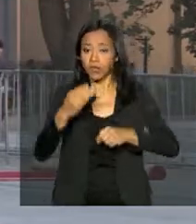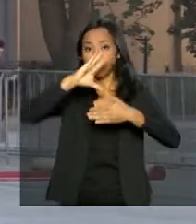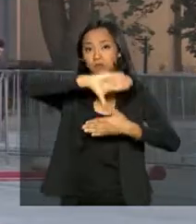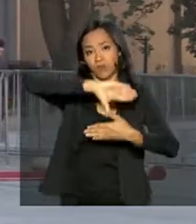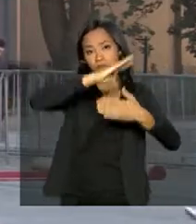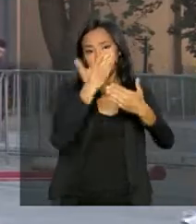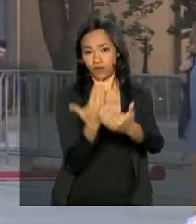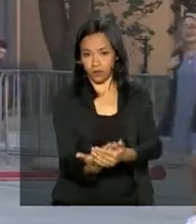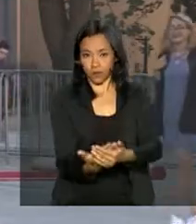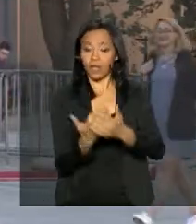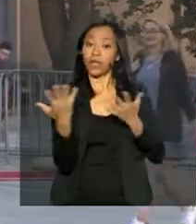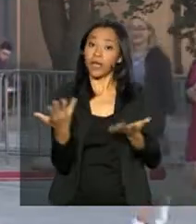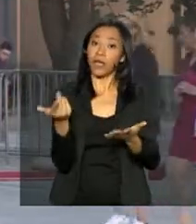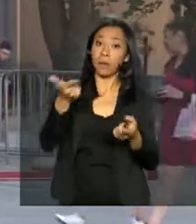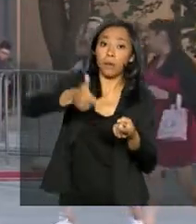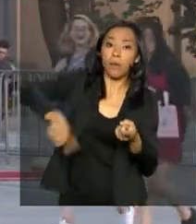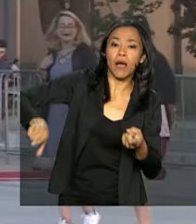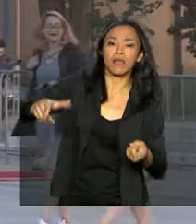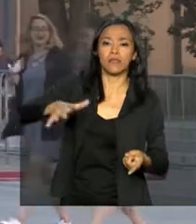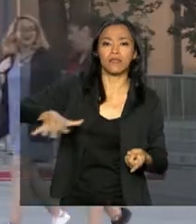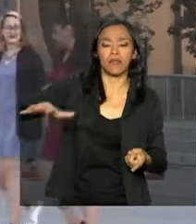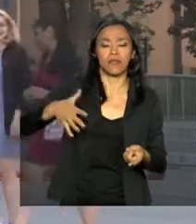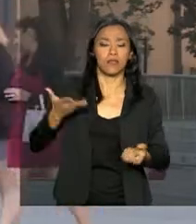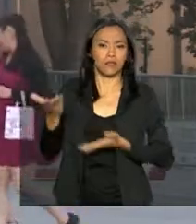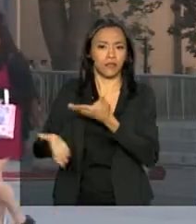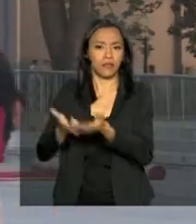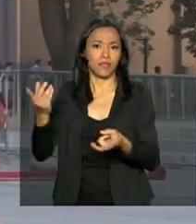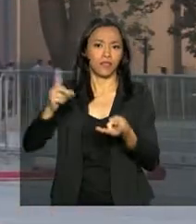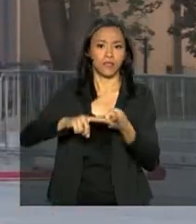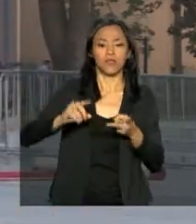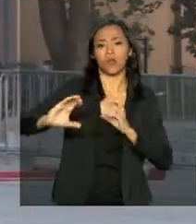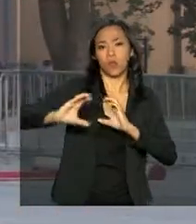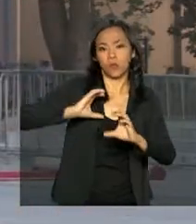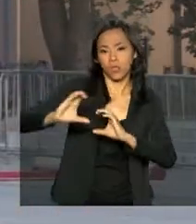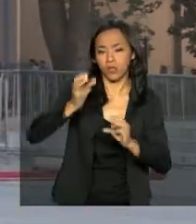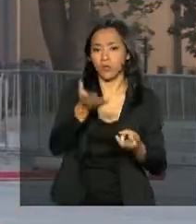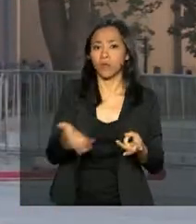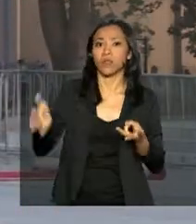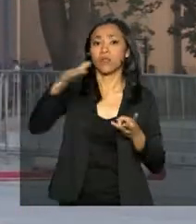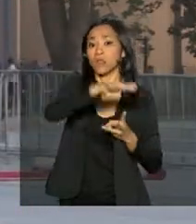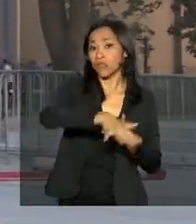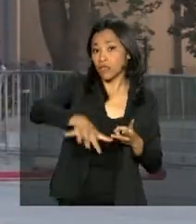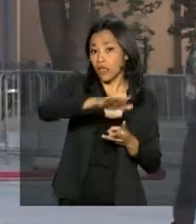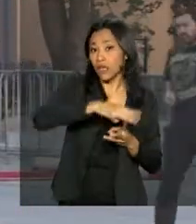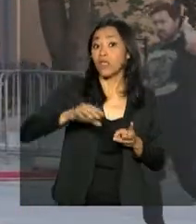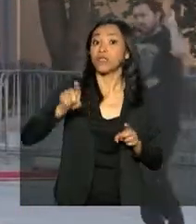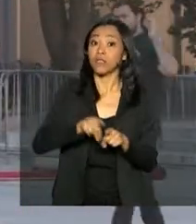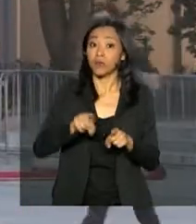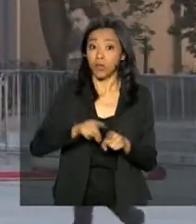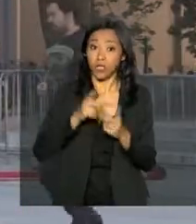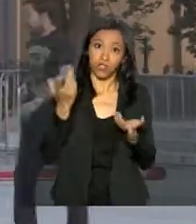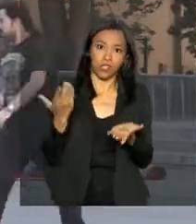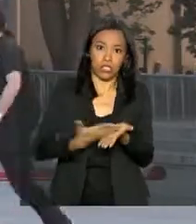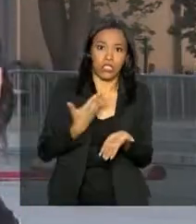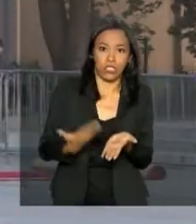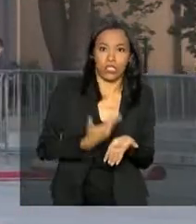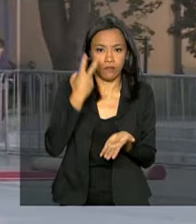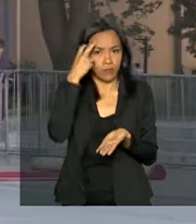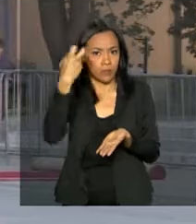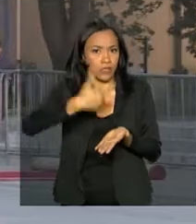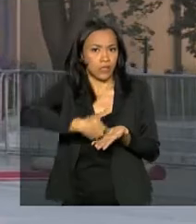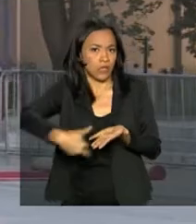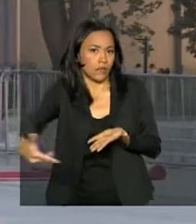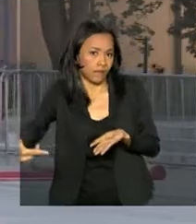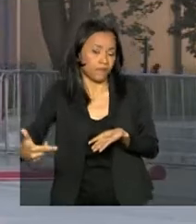em áreas como serviços telecomunicações propriedade intelectual bom e hoje o